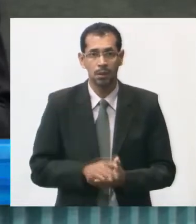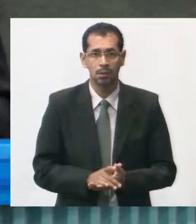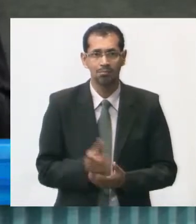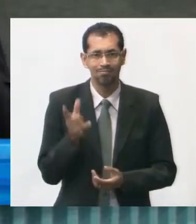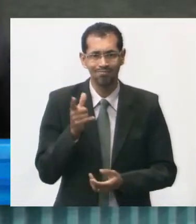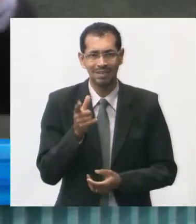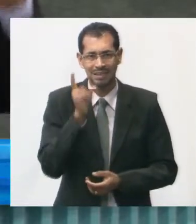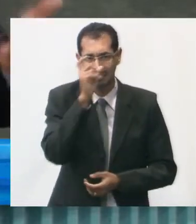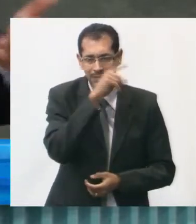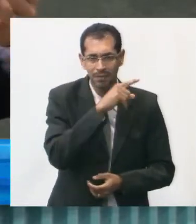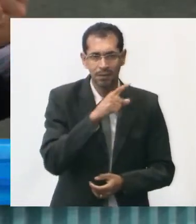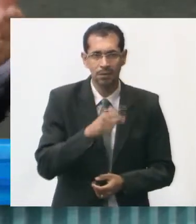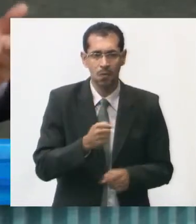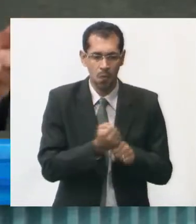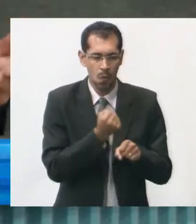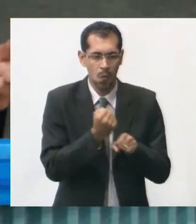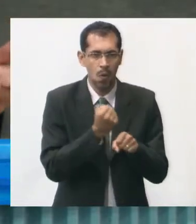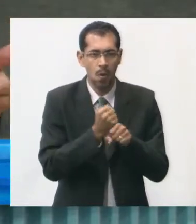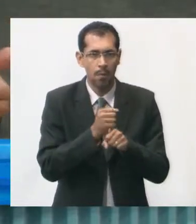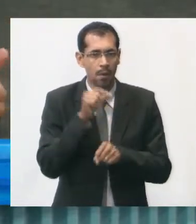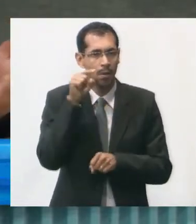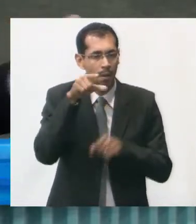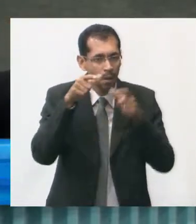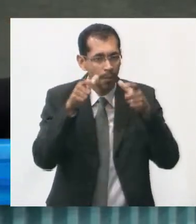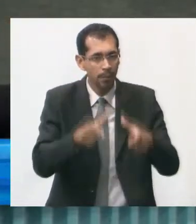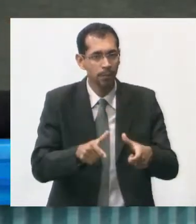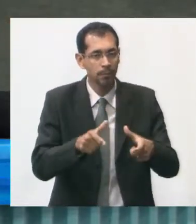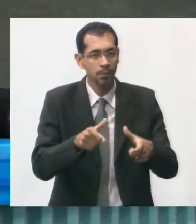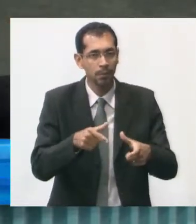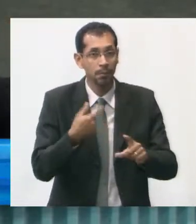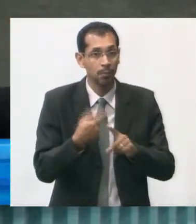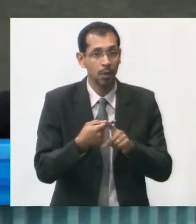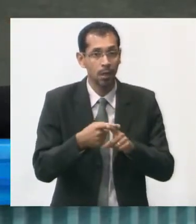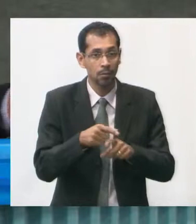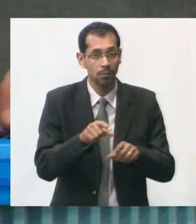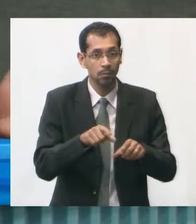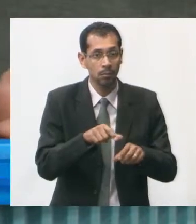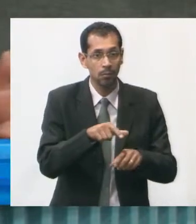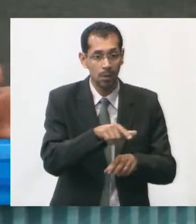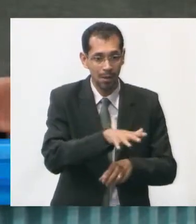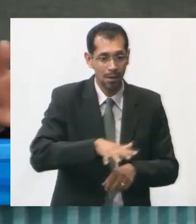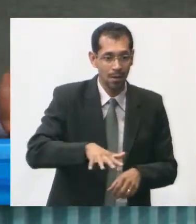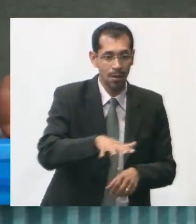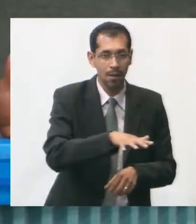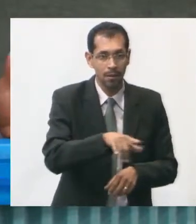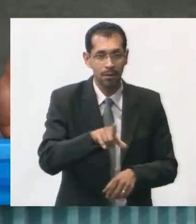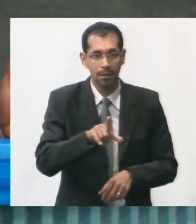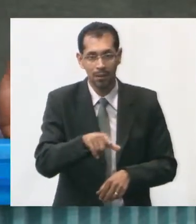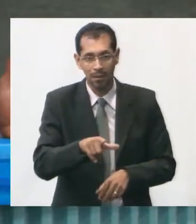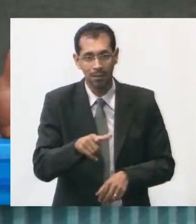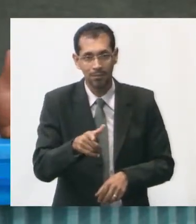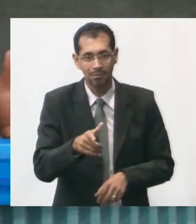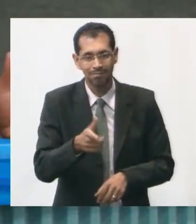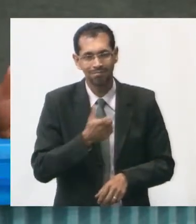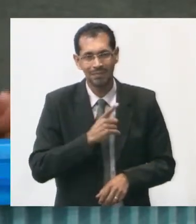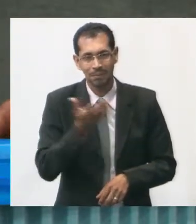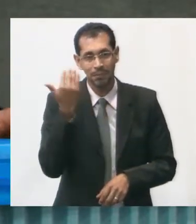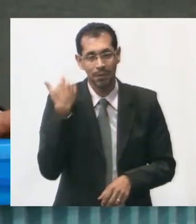o terreno estava sob investigação no Ministério Público. Então, informação importante.